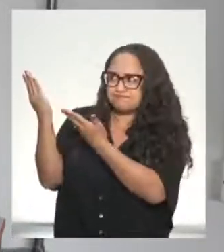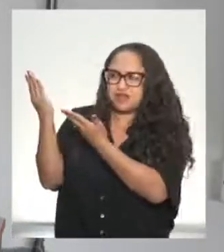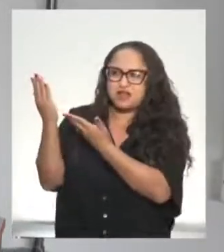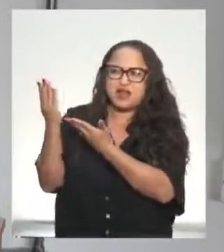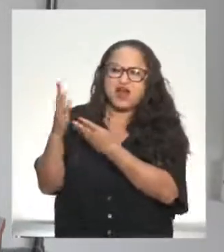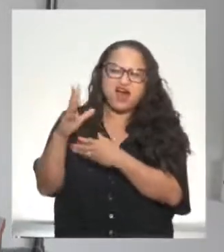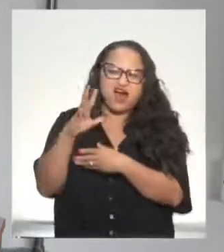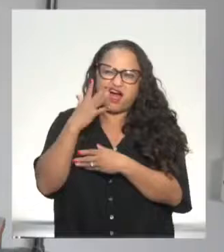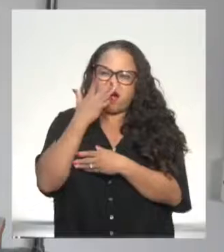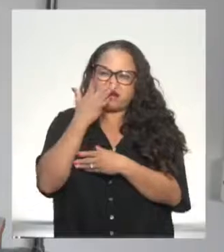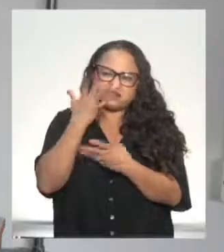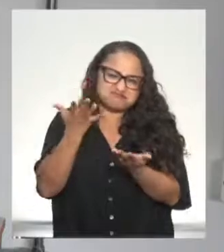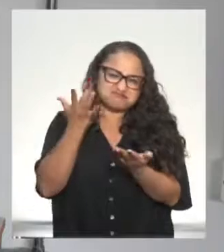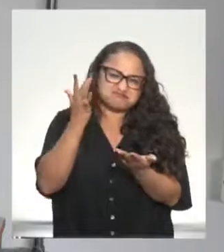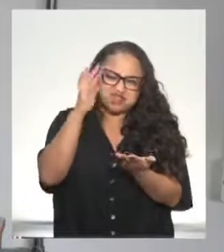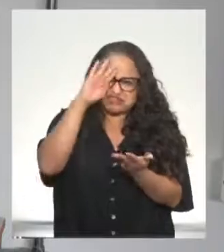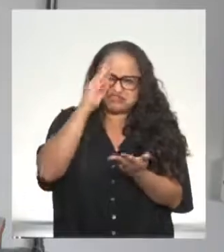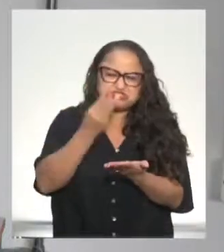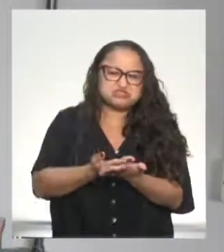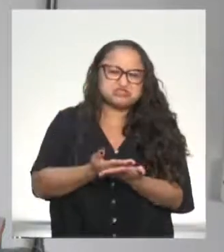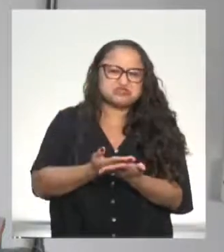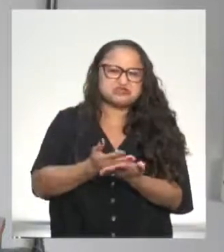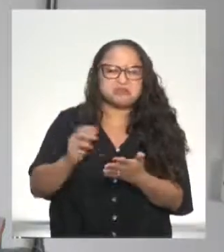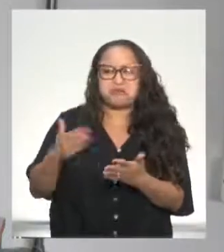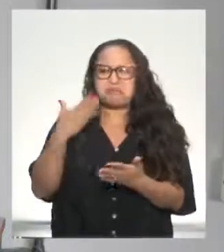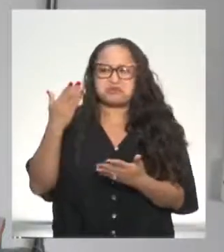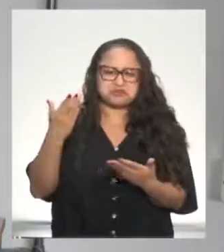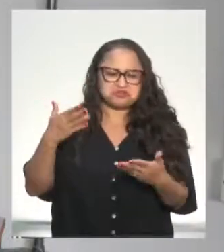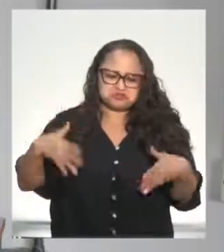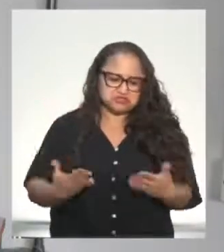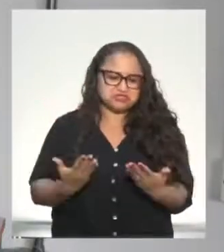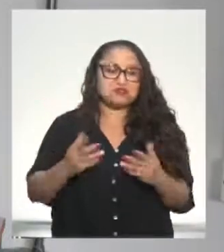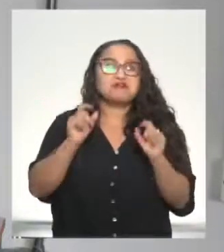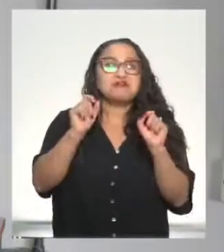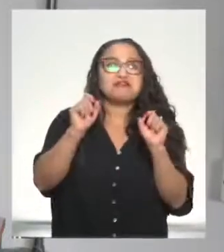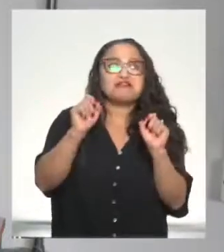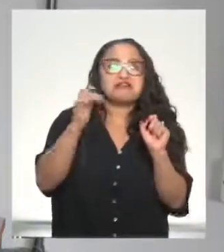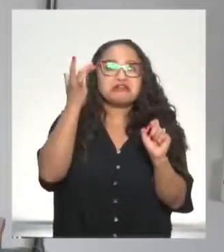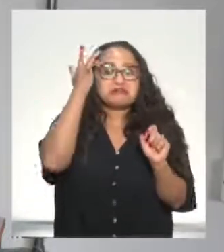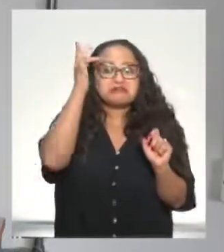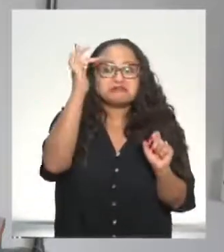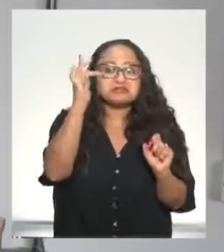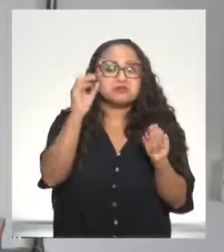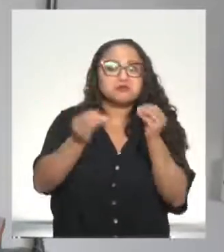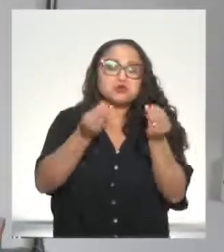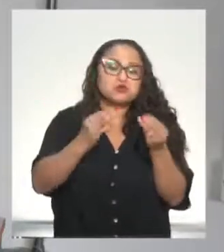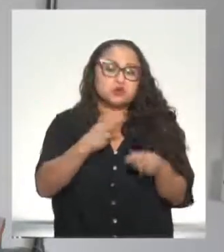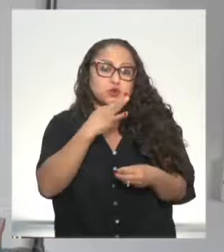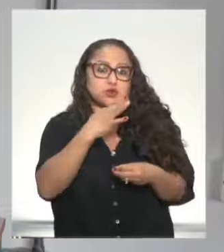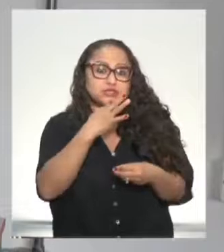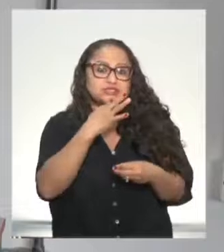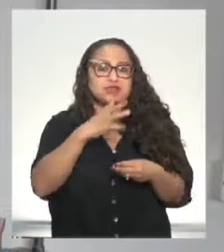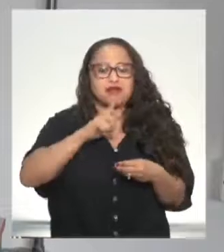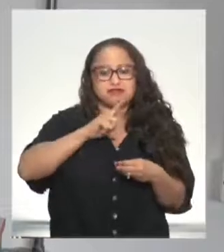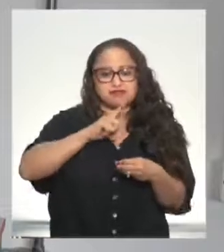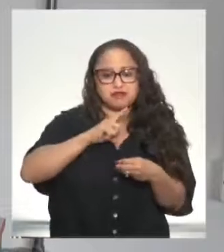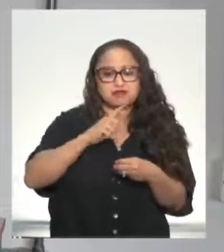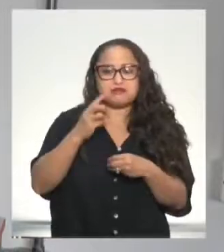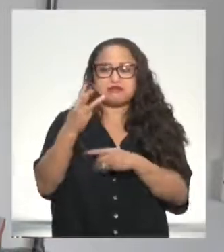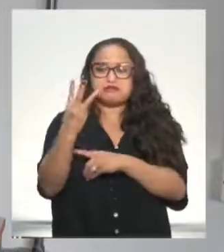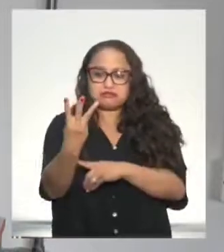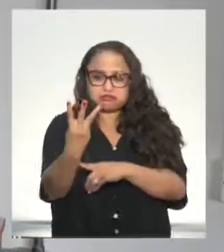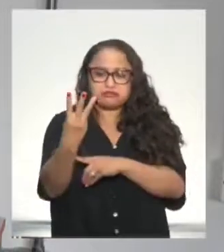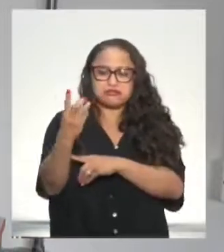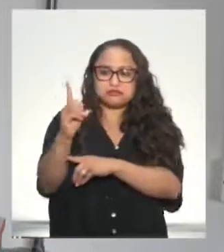ainda, né, nessa época. Então, para quem não conhece, a impressora 3D ela trabalha com 3 dimensões, certo? X, Y